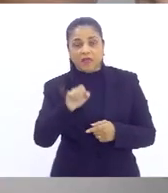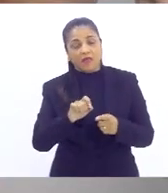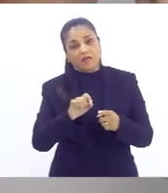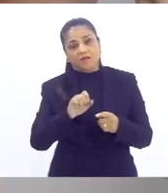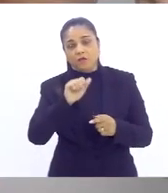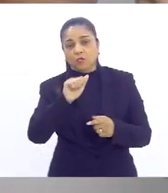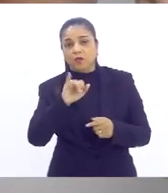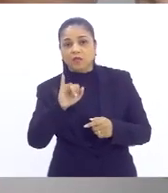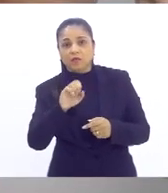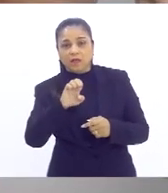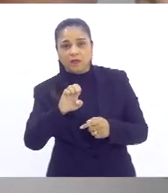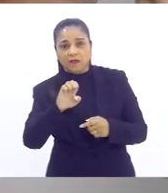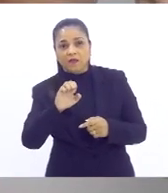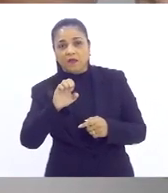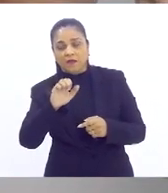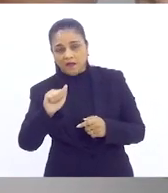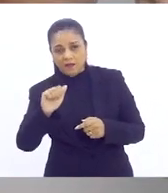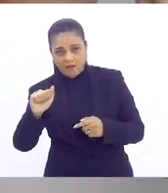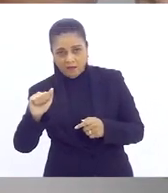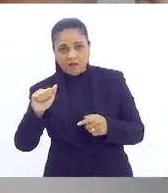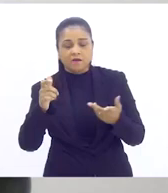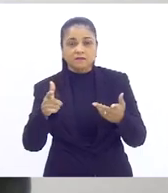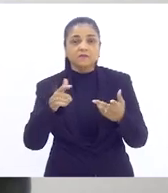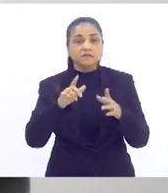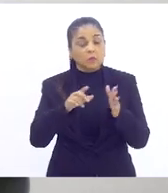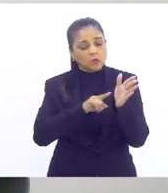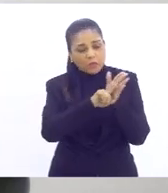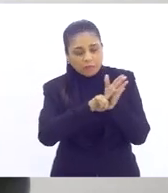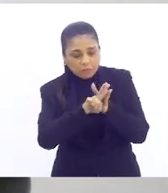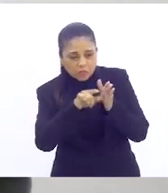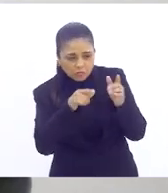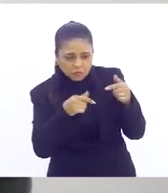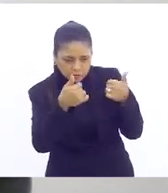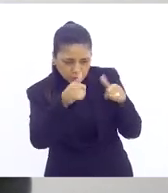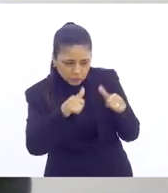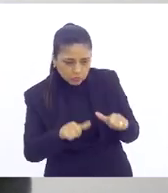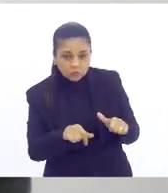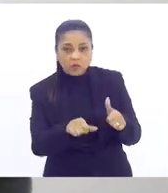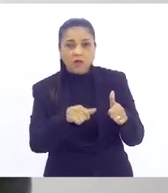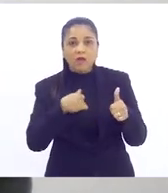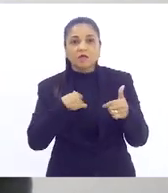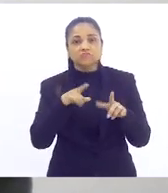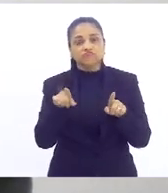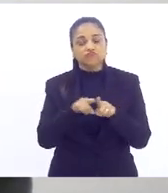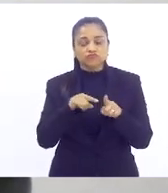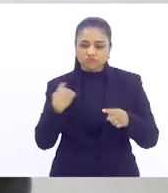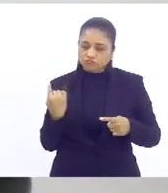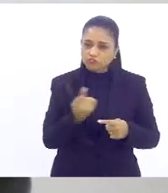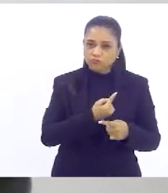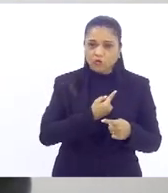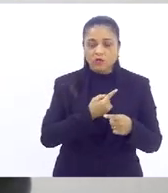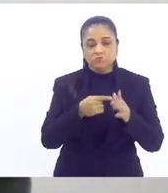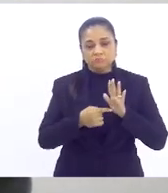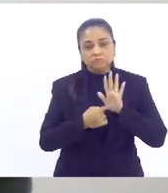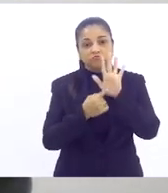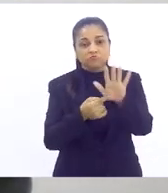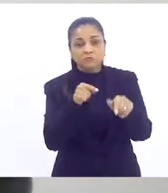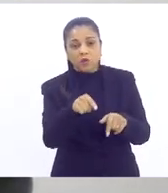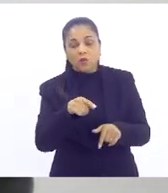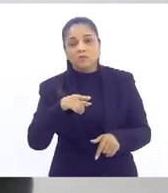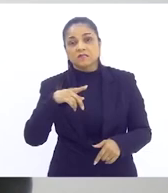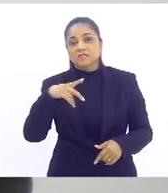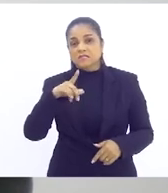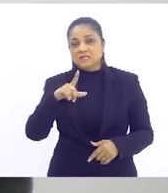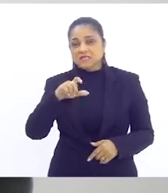arquiteto ano passado depois que Foi verificado isso nota-se Aécio oficiamos várias vezes ao silep Para que